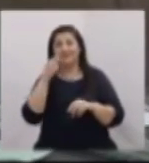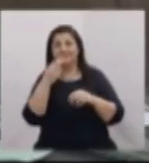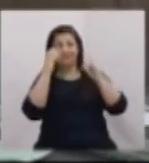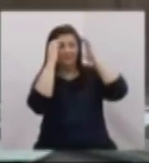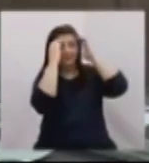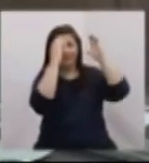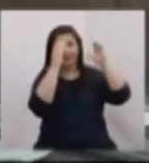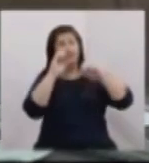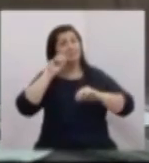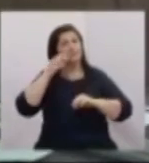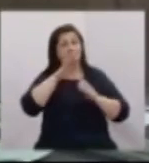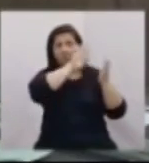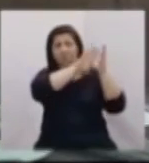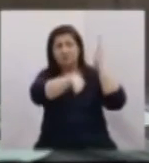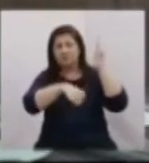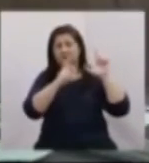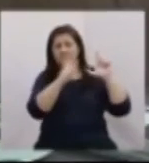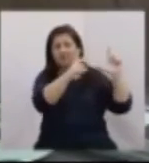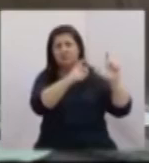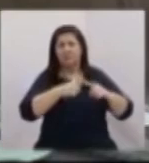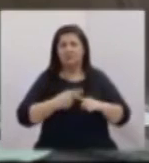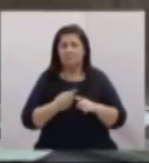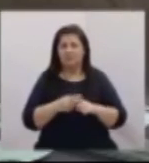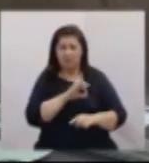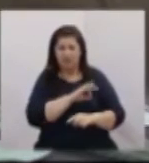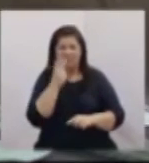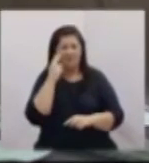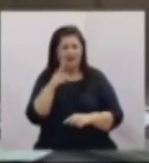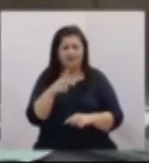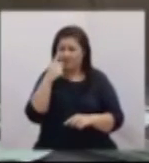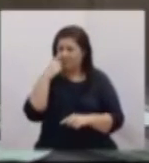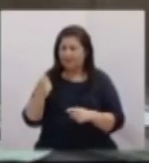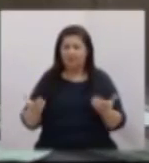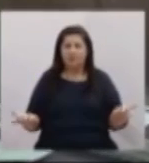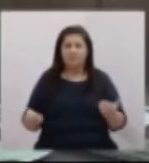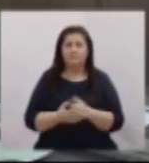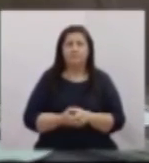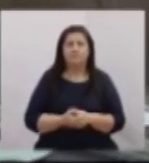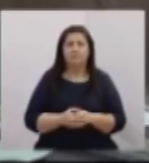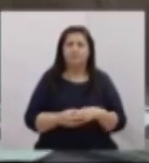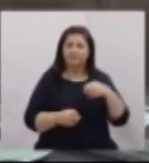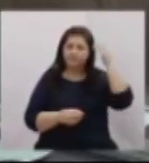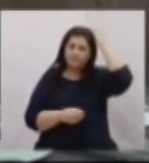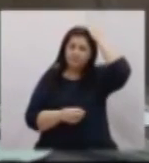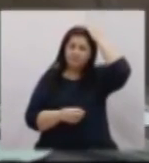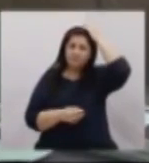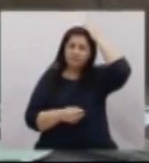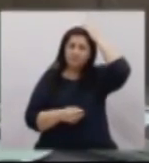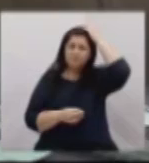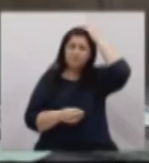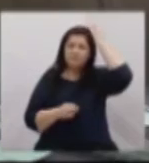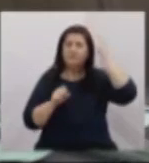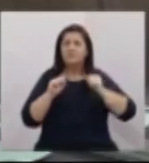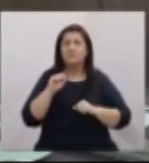É o meu ver. E depois que a Guarda Civil Municipal de Jacareí teve o poder executivo maior de guarda como